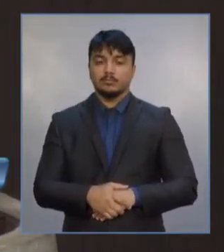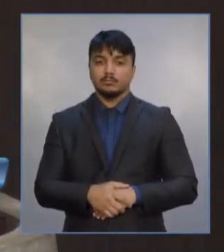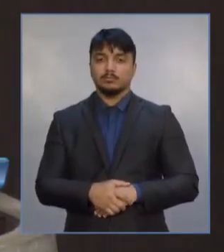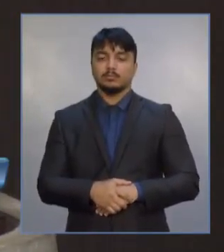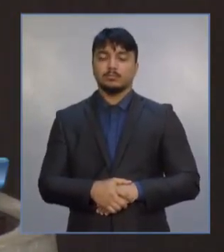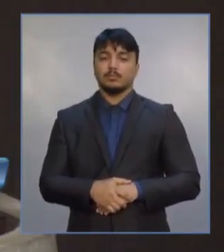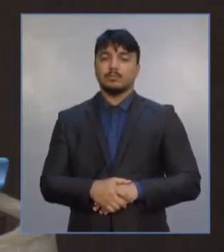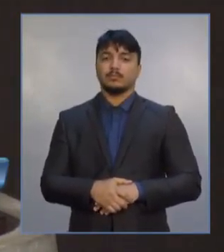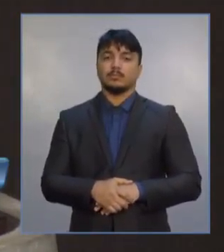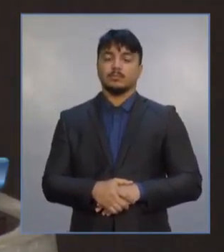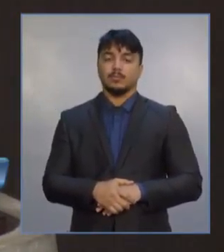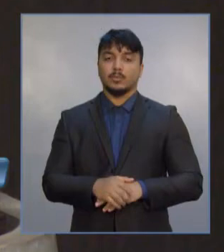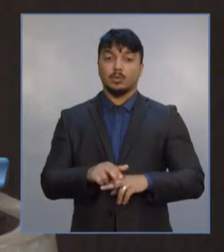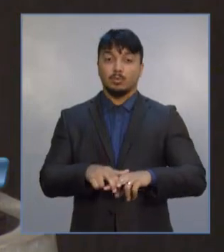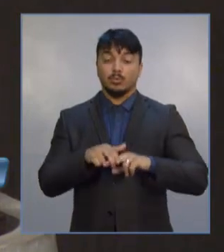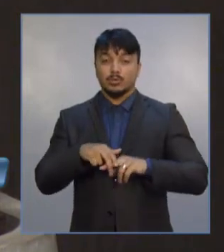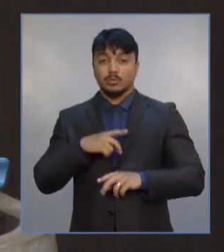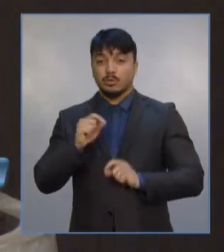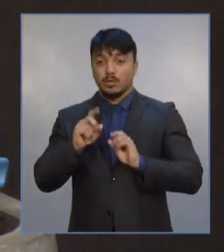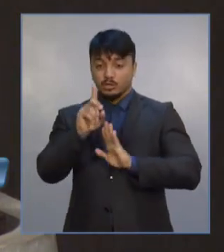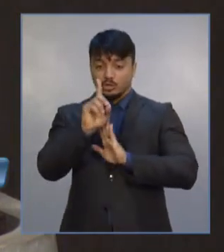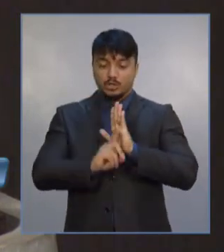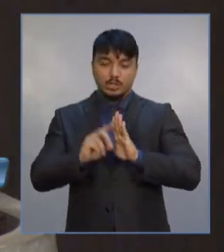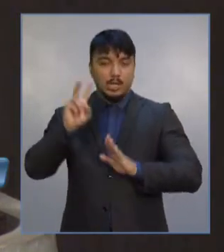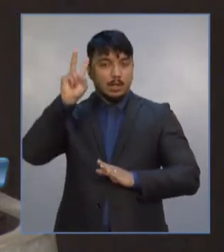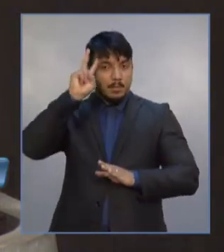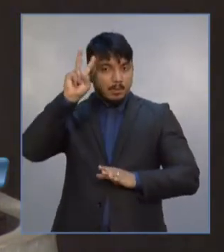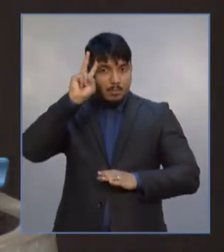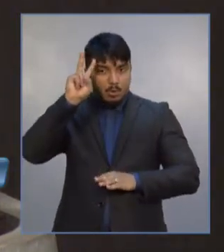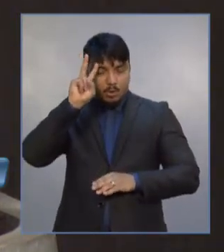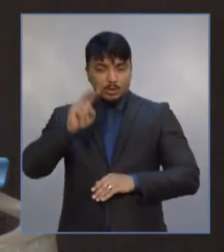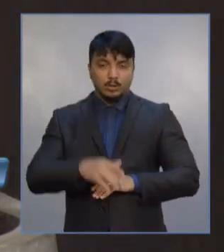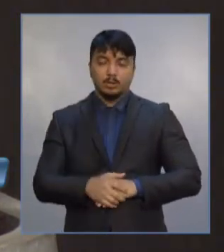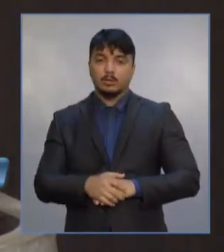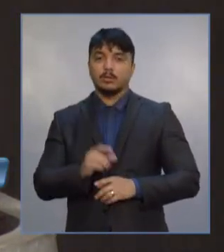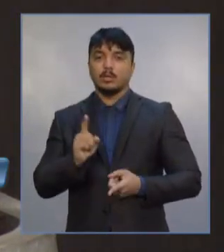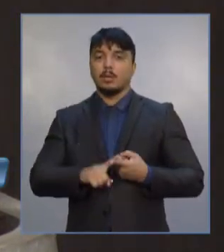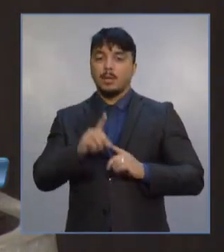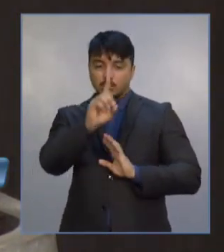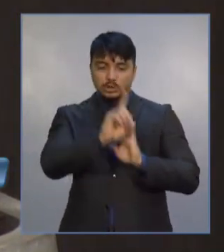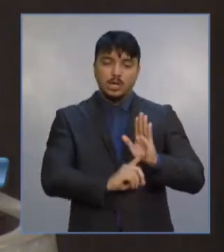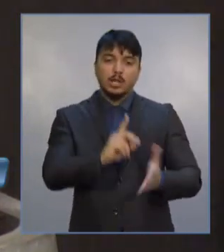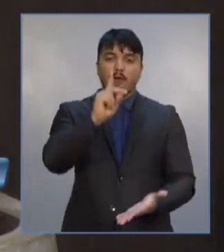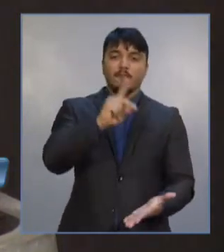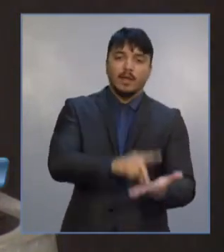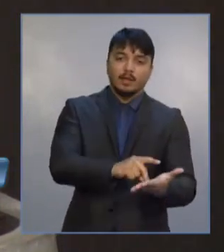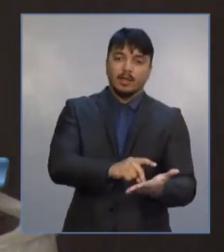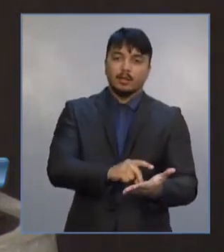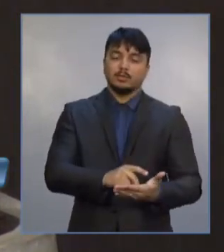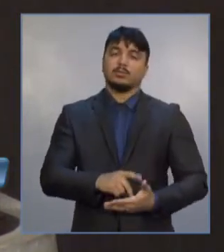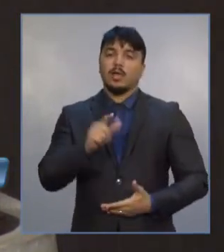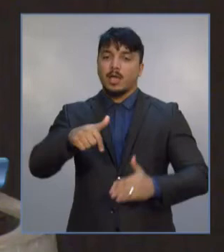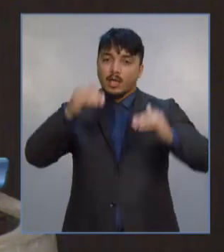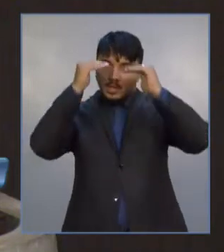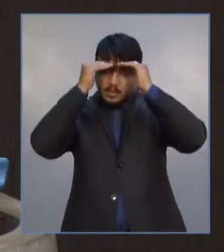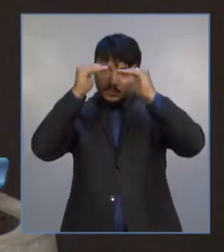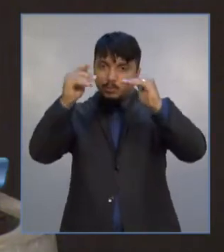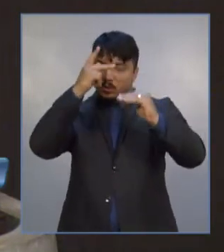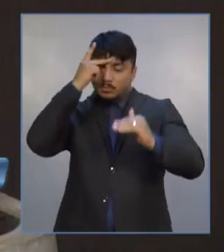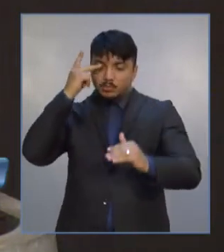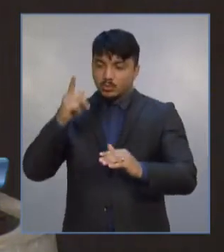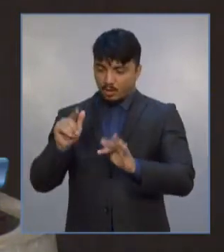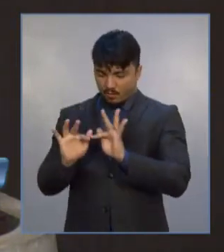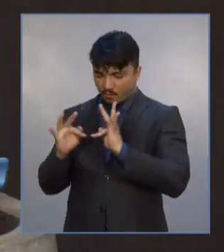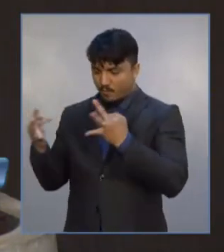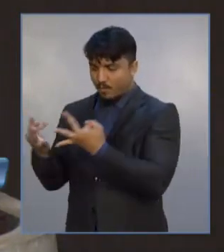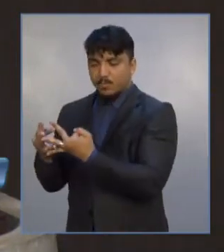Sobretudo isso. Portanto, é o direito à memória. O direito à verdade. inclusive em respeito às